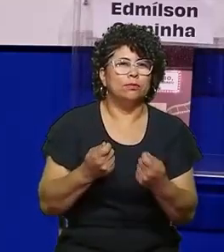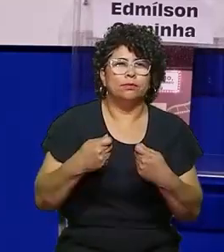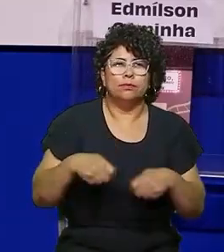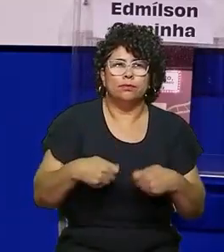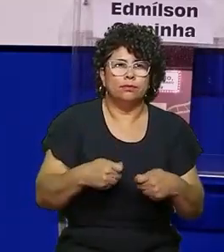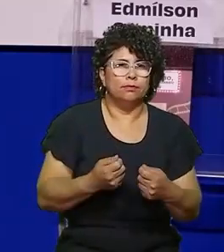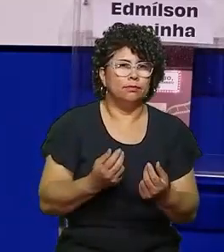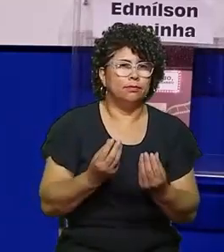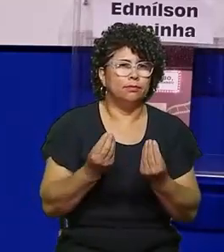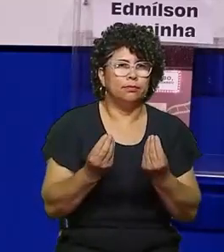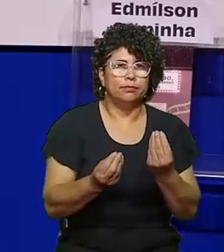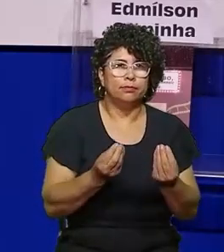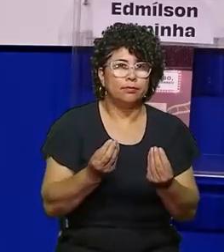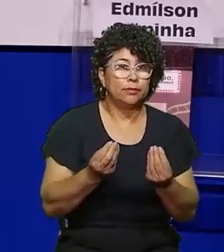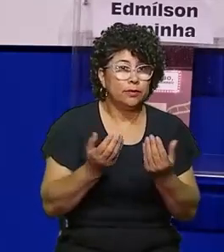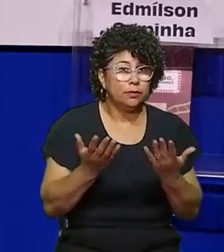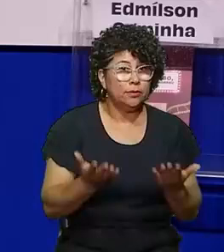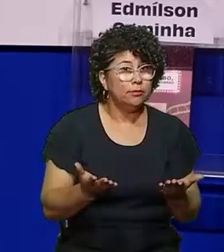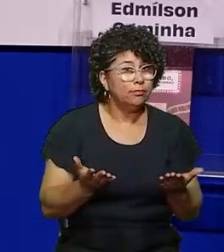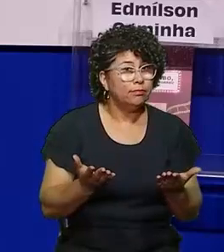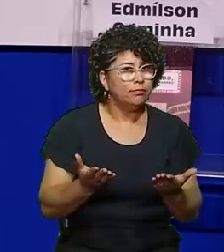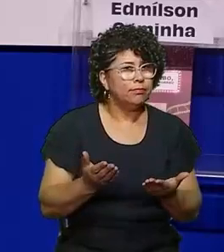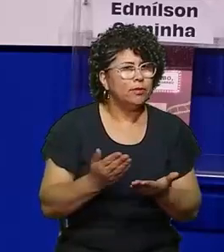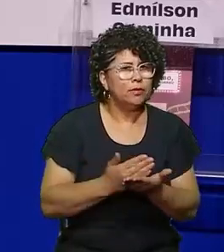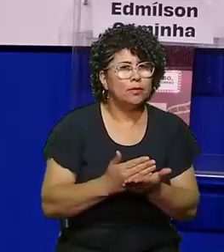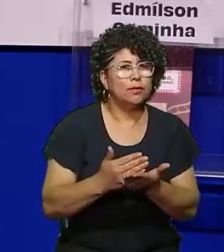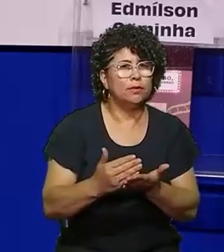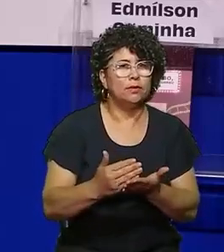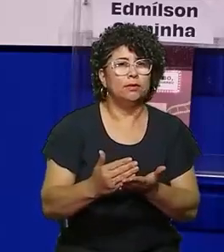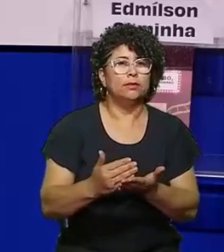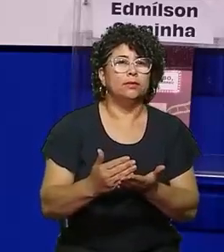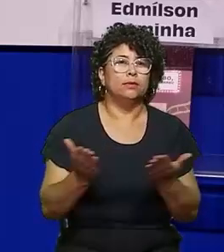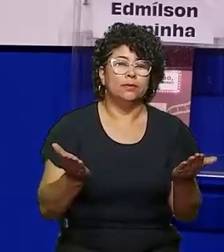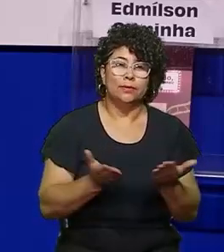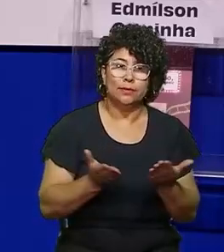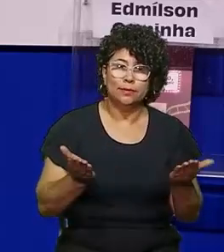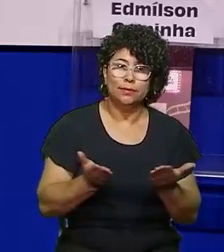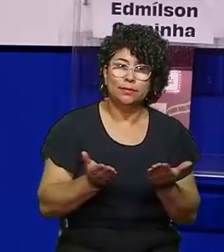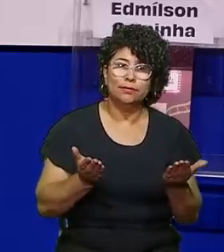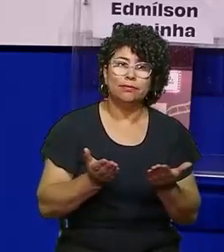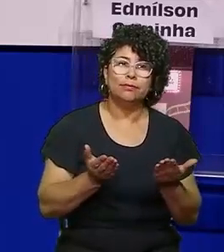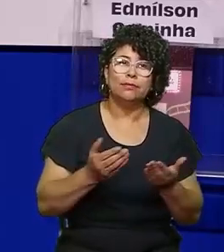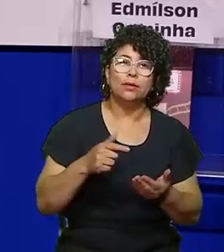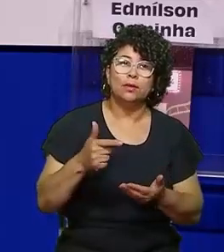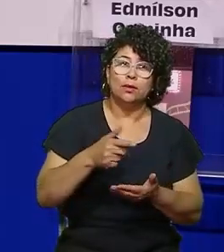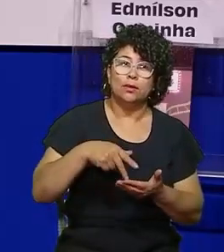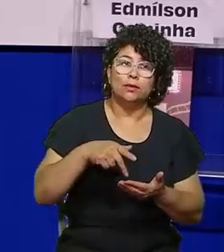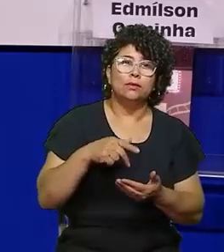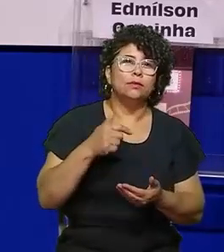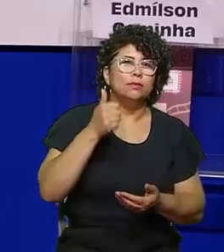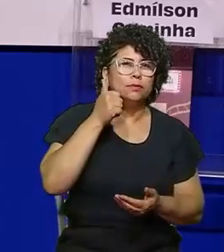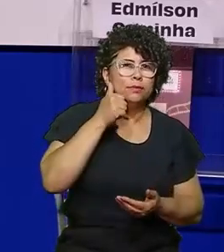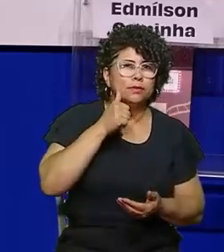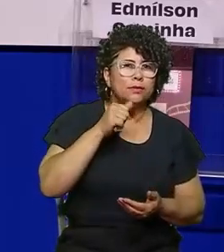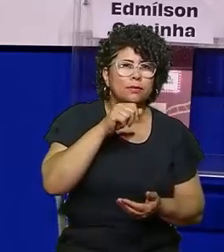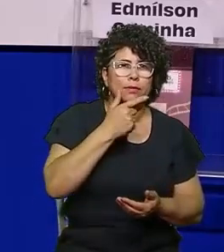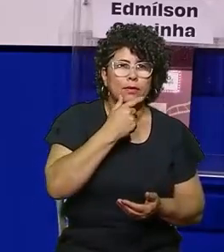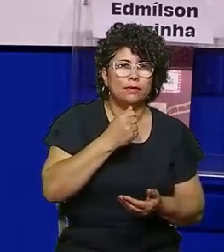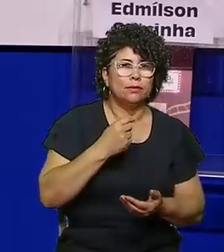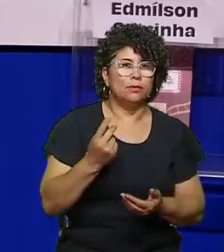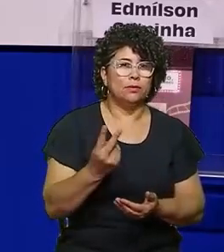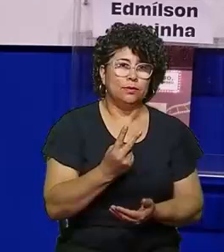Então, queria dar como início, empurrão inicial, para que o Edmilson e você, Marcelino, também nos